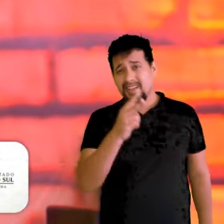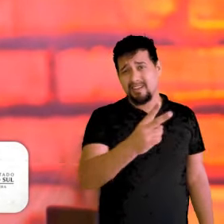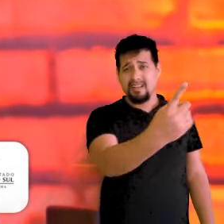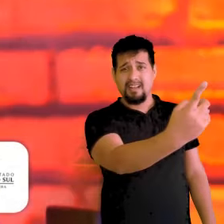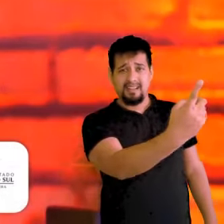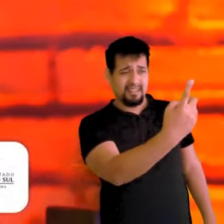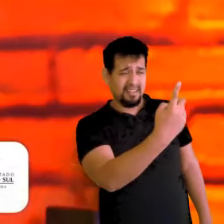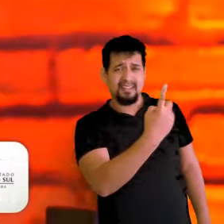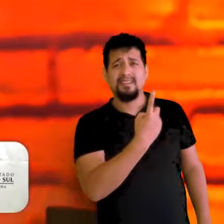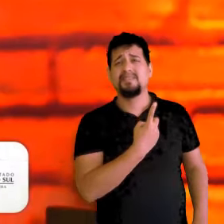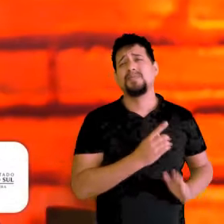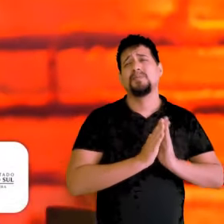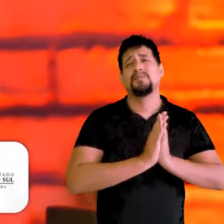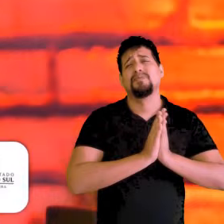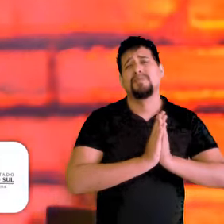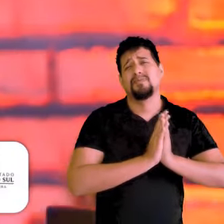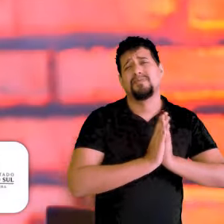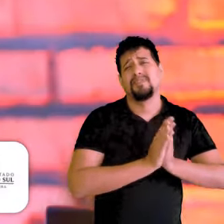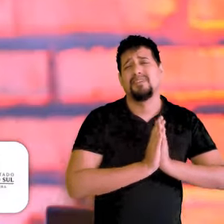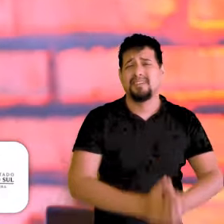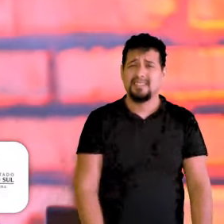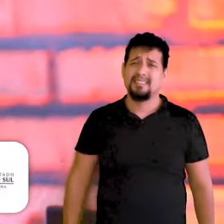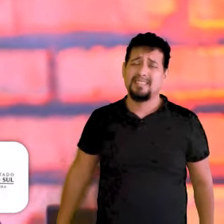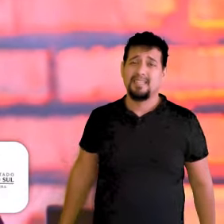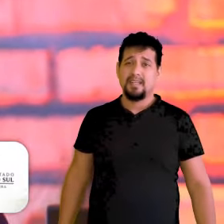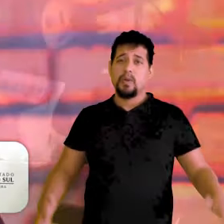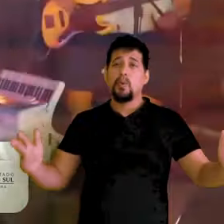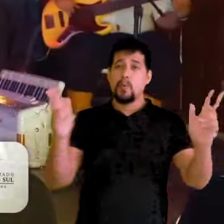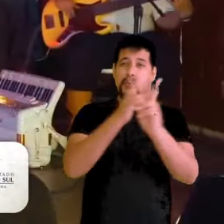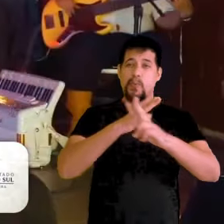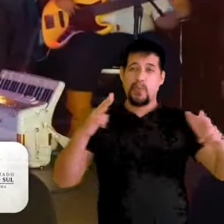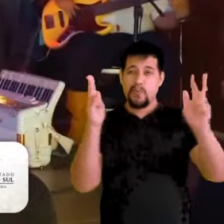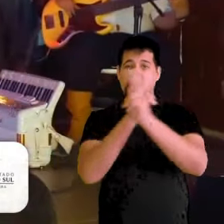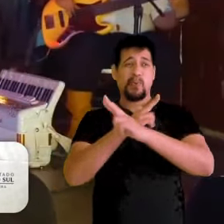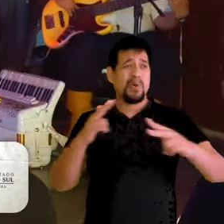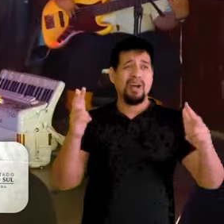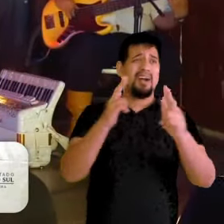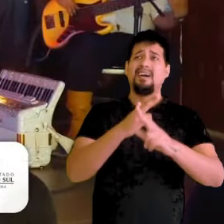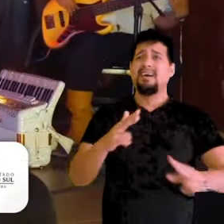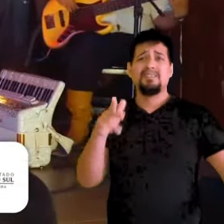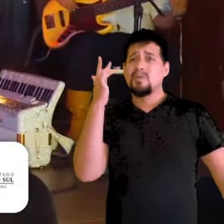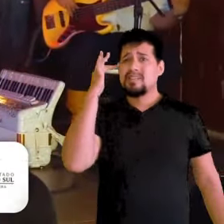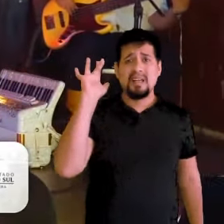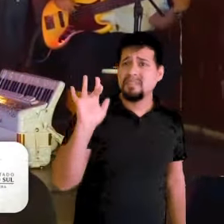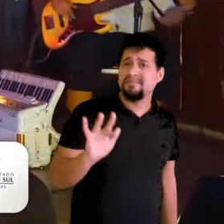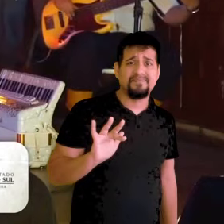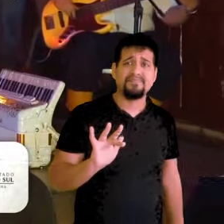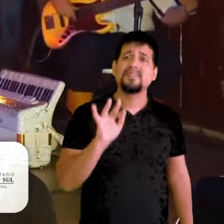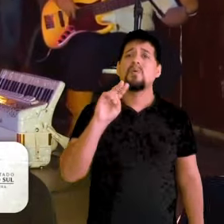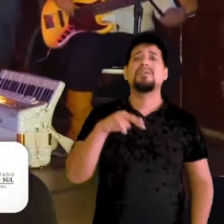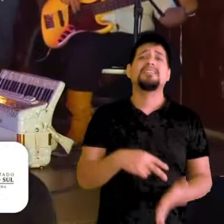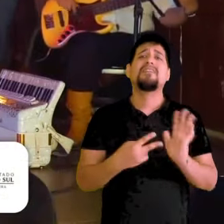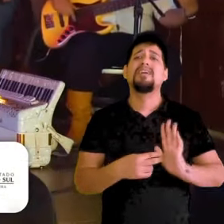Quero ver você voltando, por favor. Vento, você não